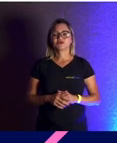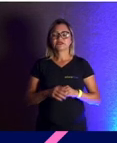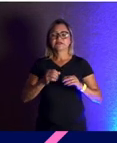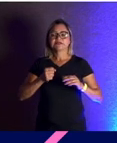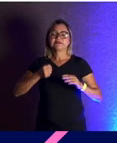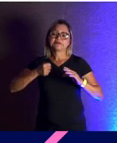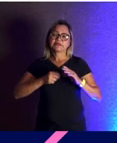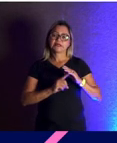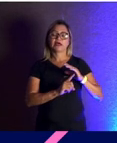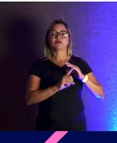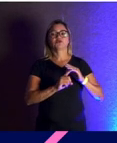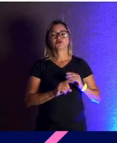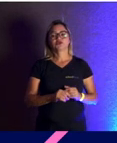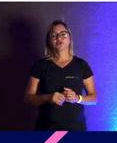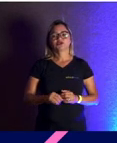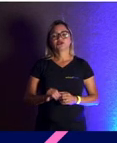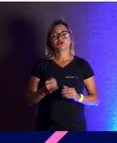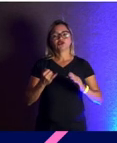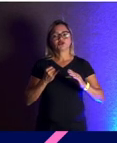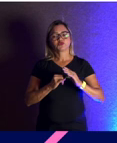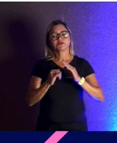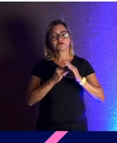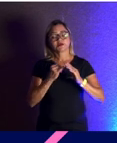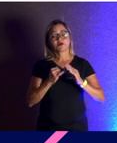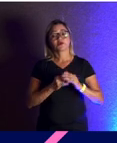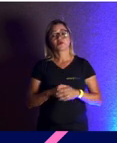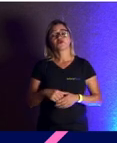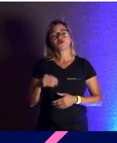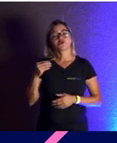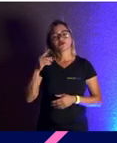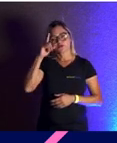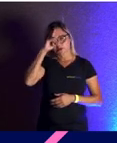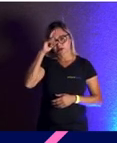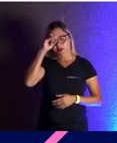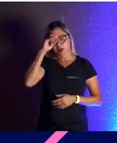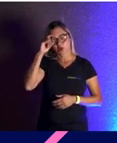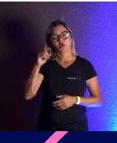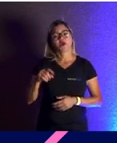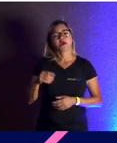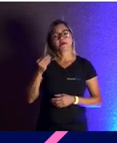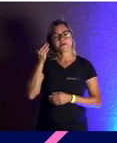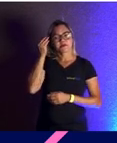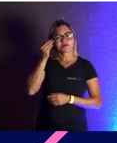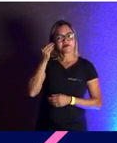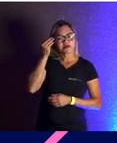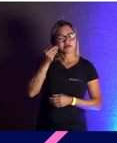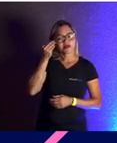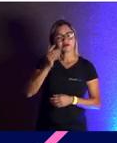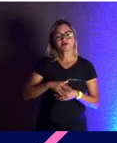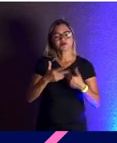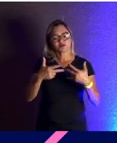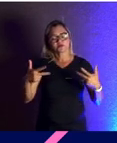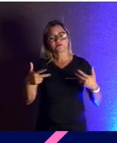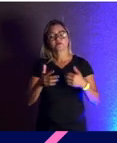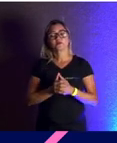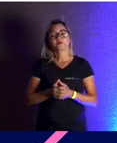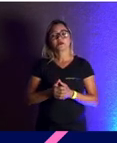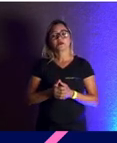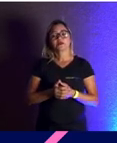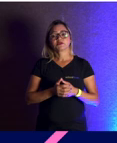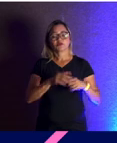integrados à força em instituições psiquiátricas para quantificar esse caso, para dar uma realidade numérica, para a gente ter